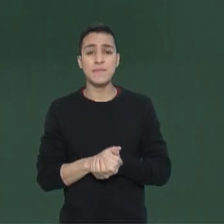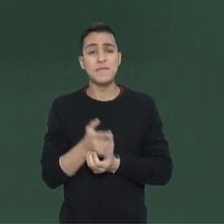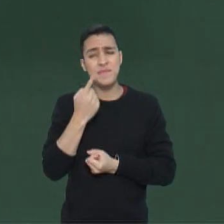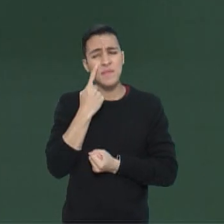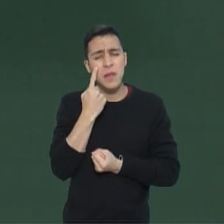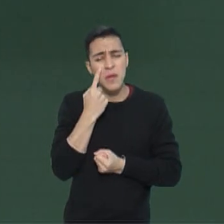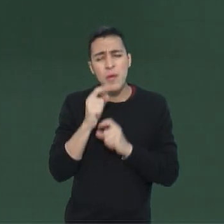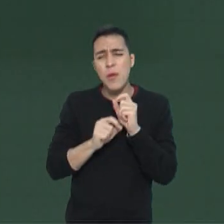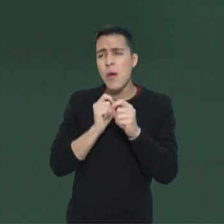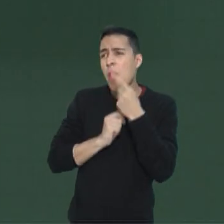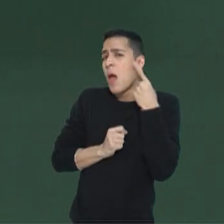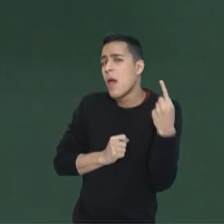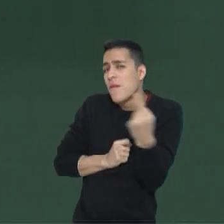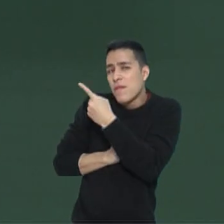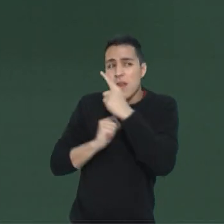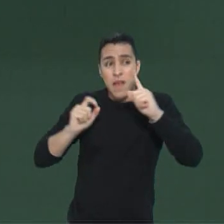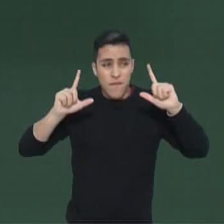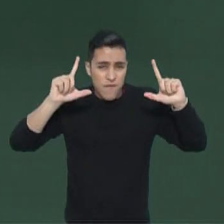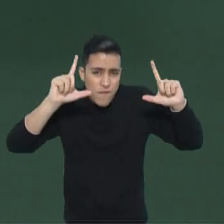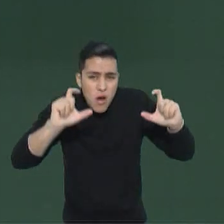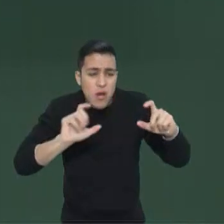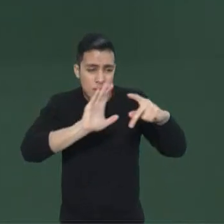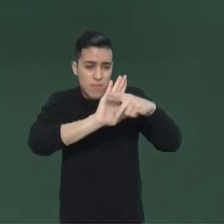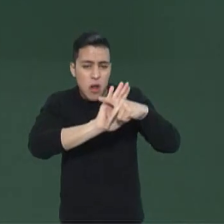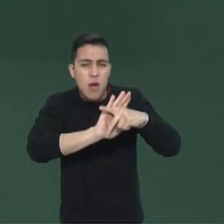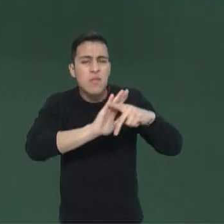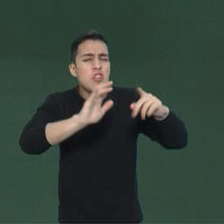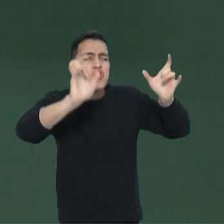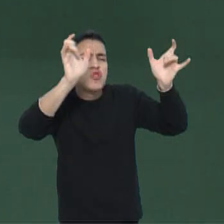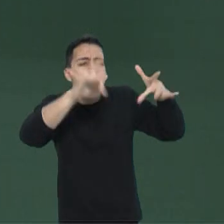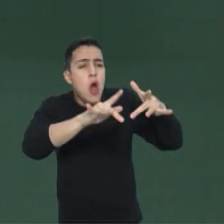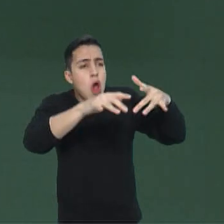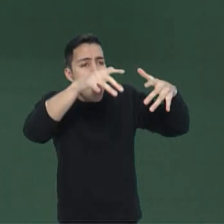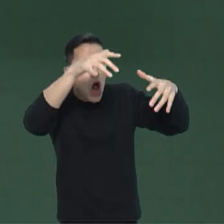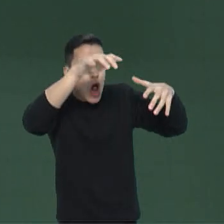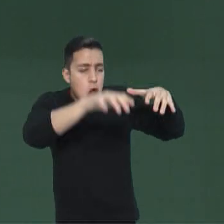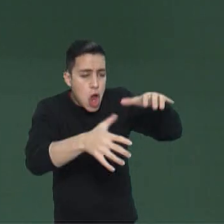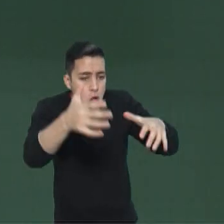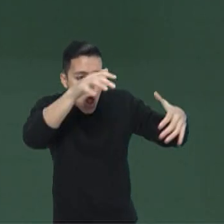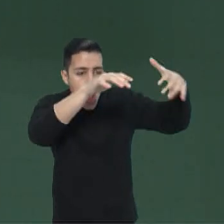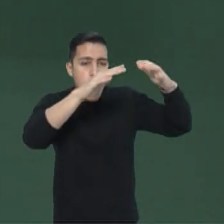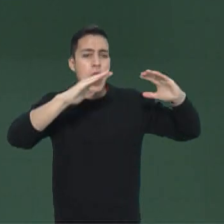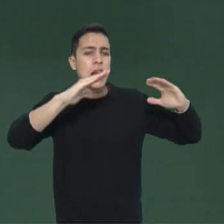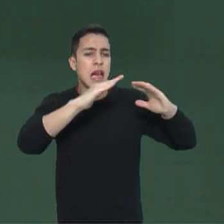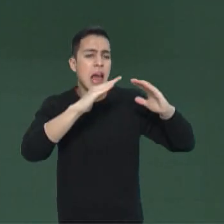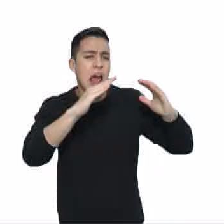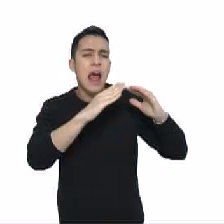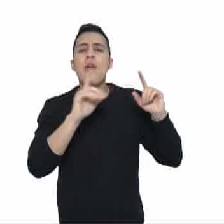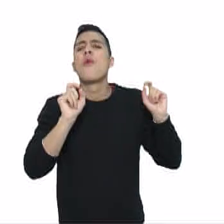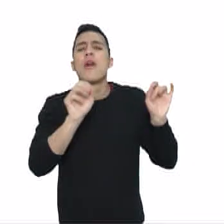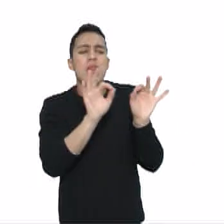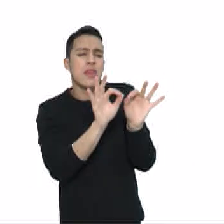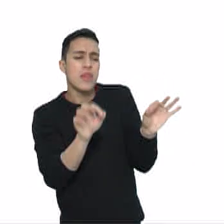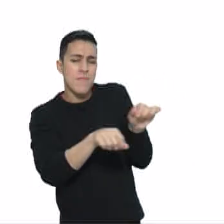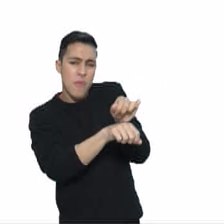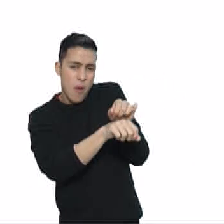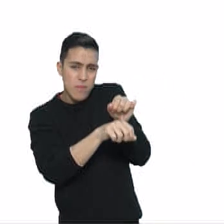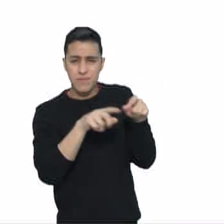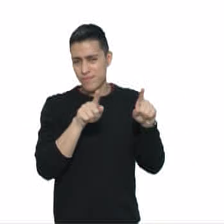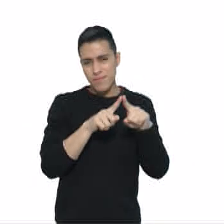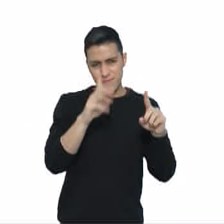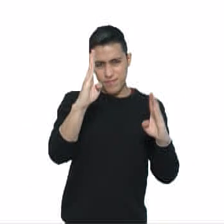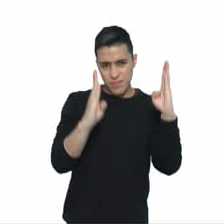uma representação, então, uma fotografia de ruínas de uma ínsula, das residências das pessoas mais pobres.